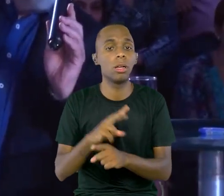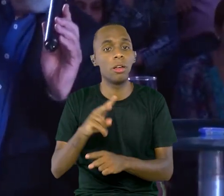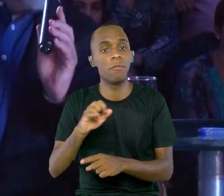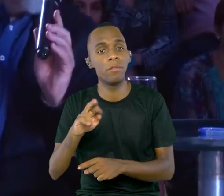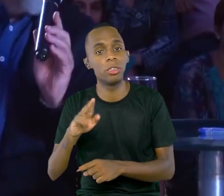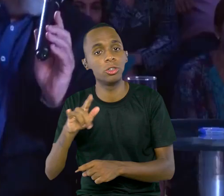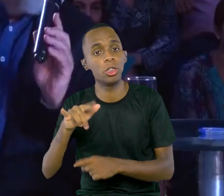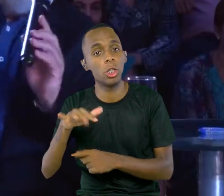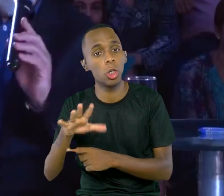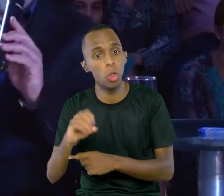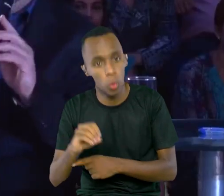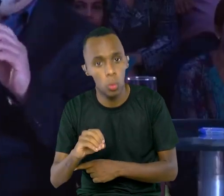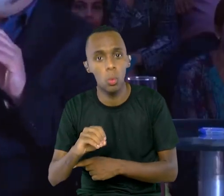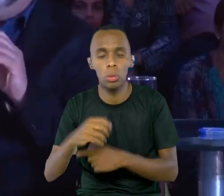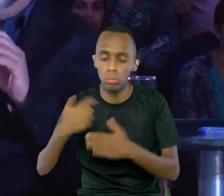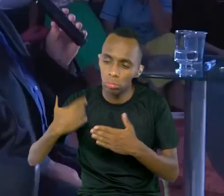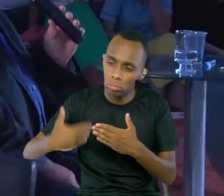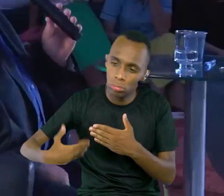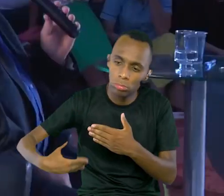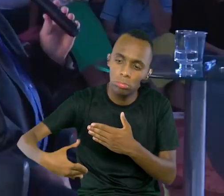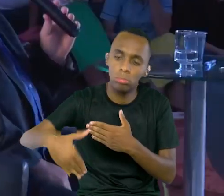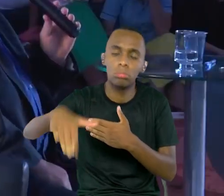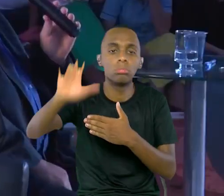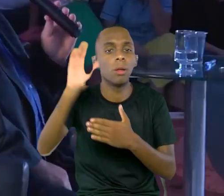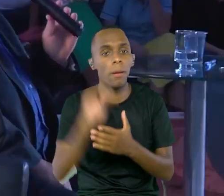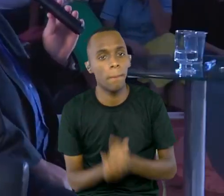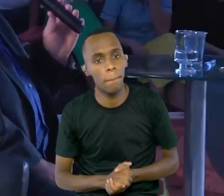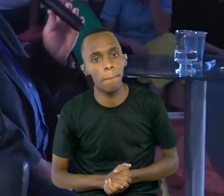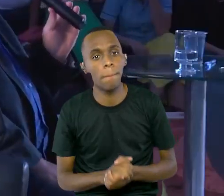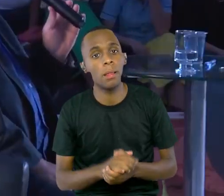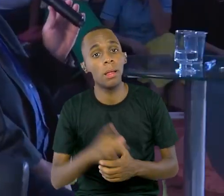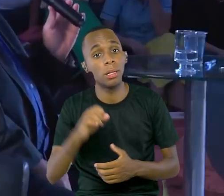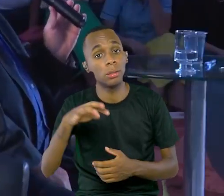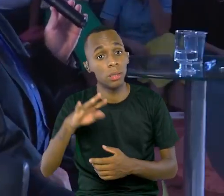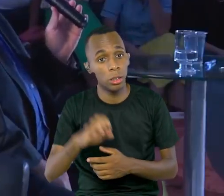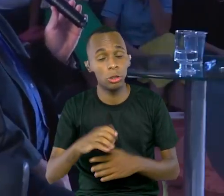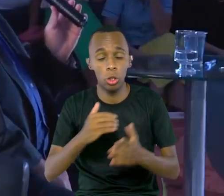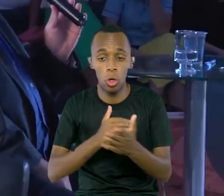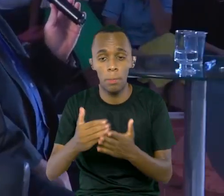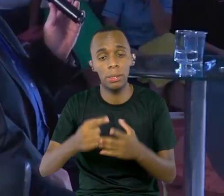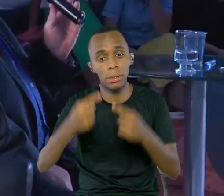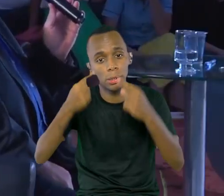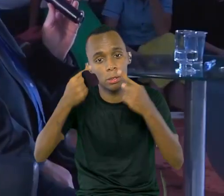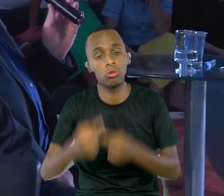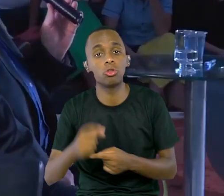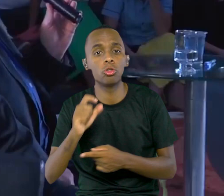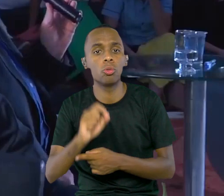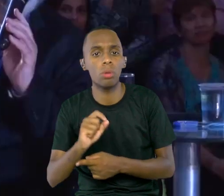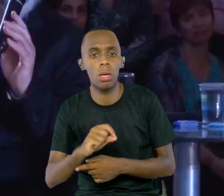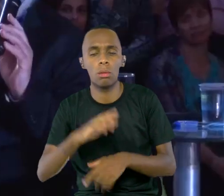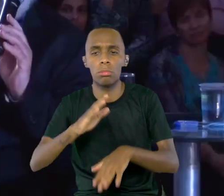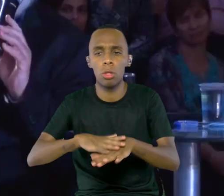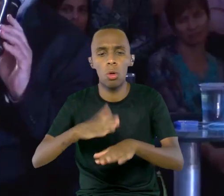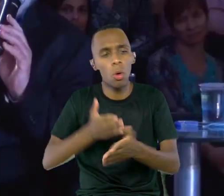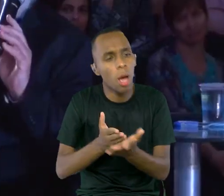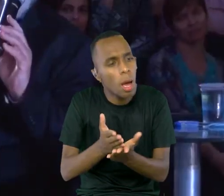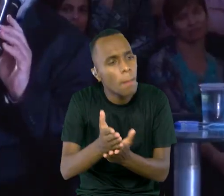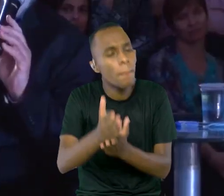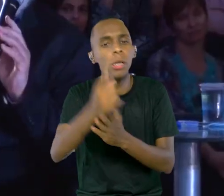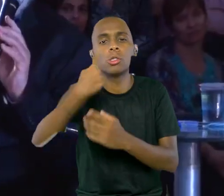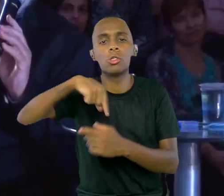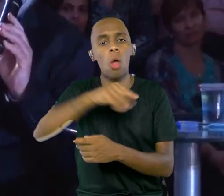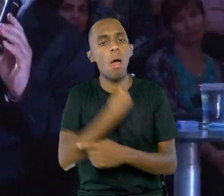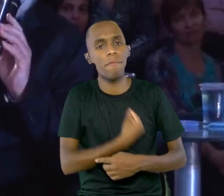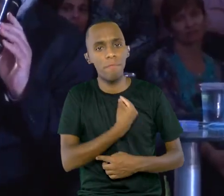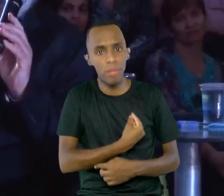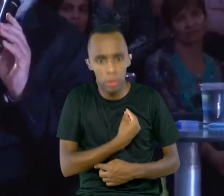de encontrar Virgílio, que vai levá-lo pelos passeios, pelo submundo, Dante começa dizendo nel mezzo del